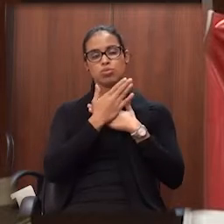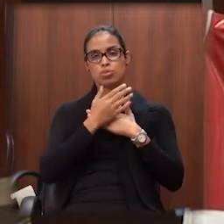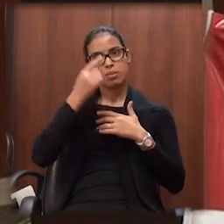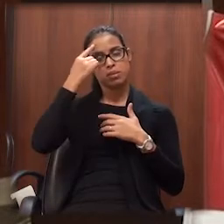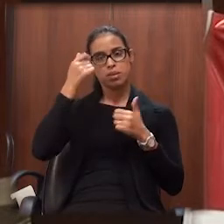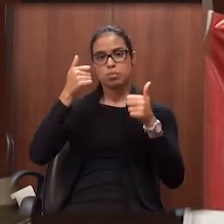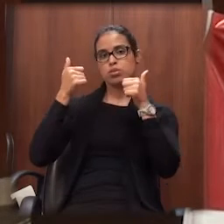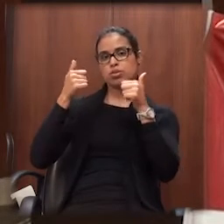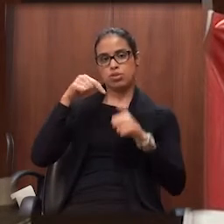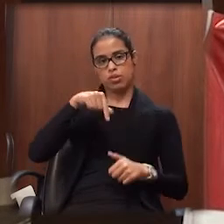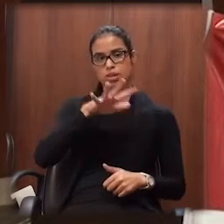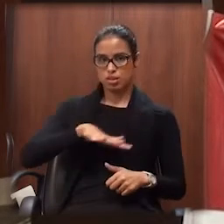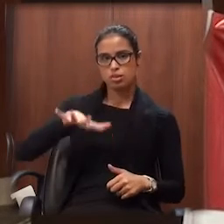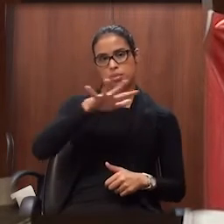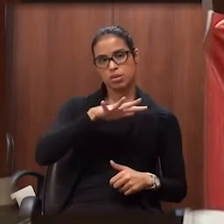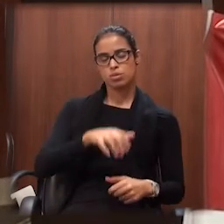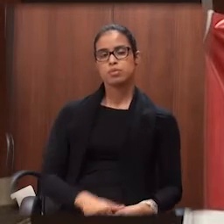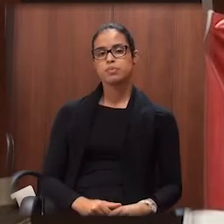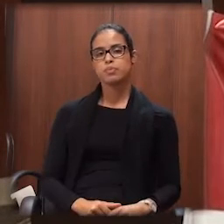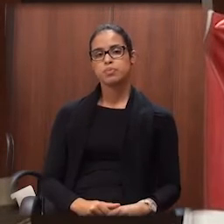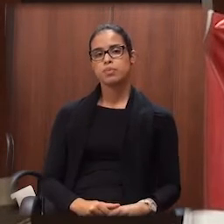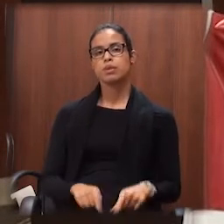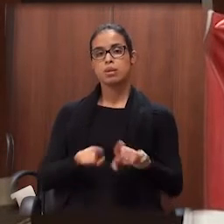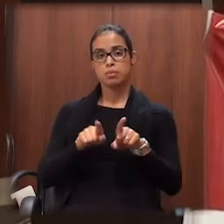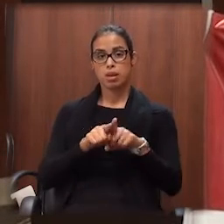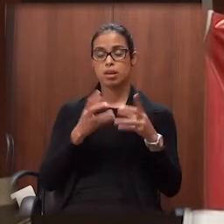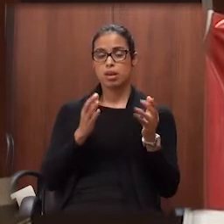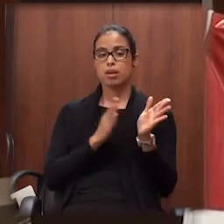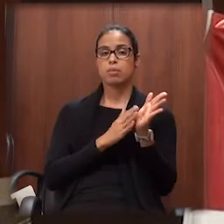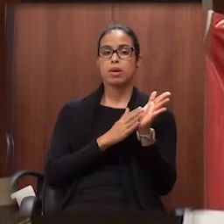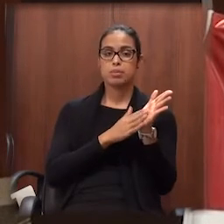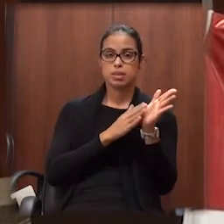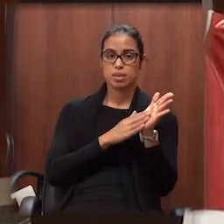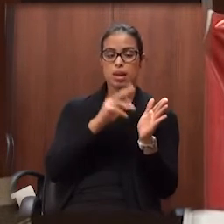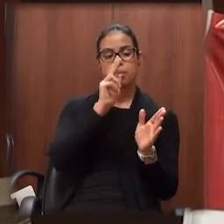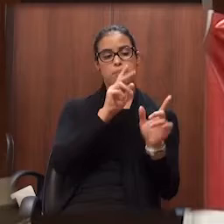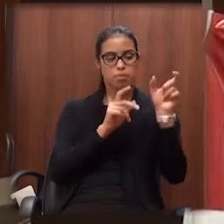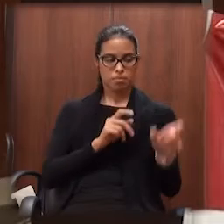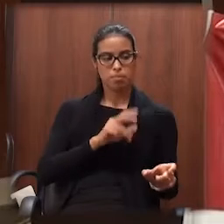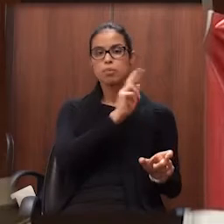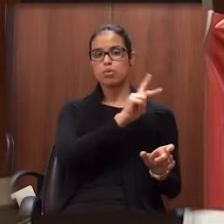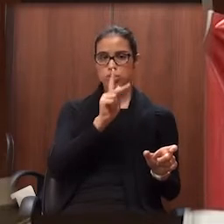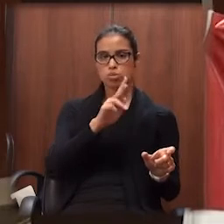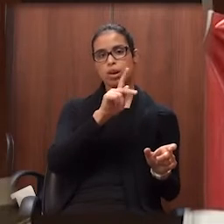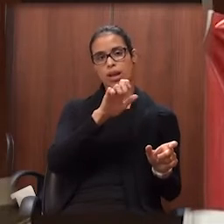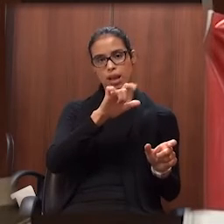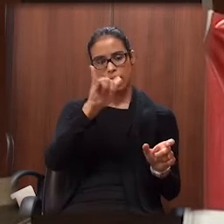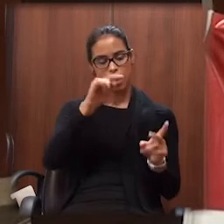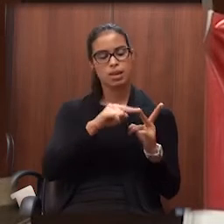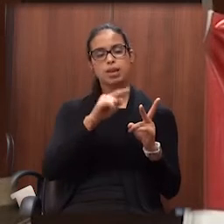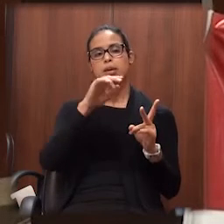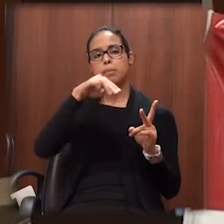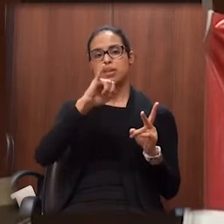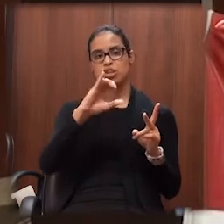espaço. Queria também parabenizar as professoras Kelly Melati e Michele Rodrigues